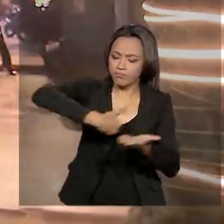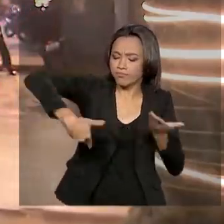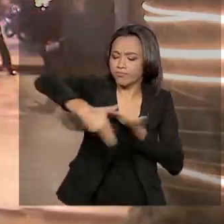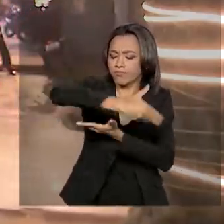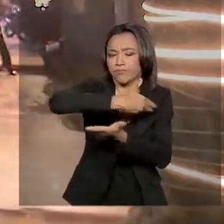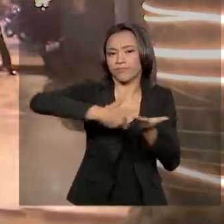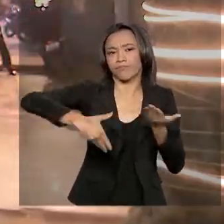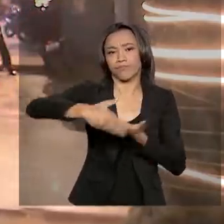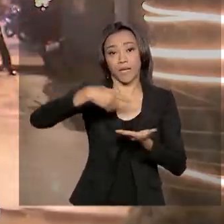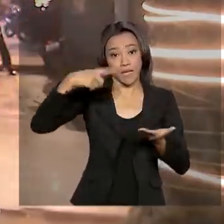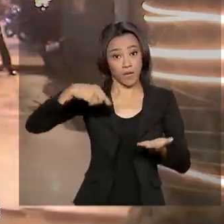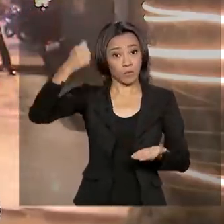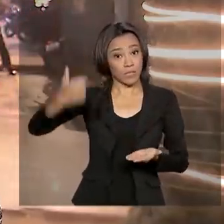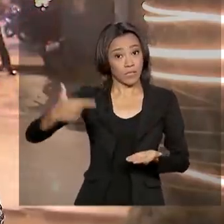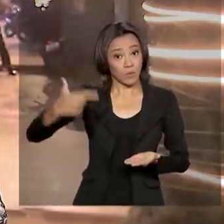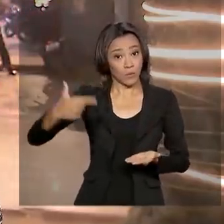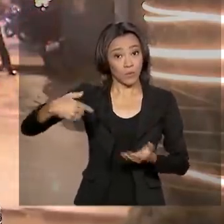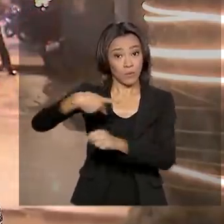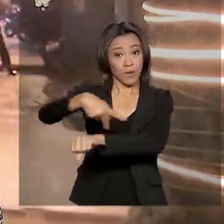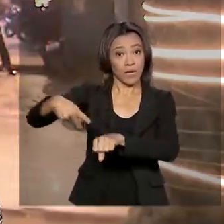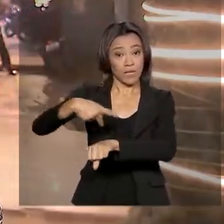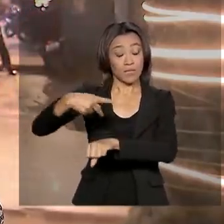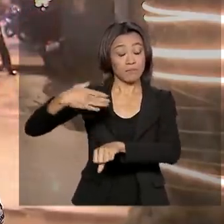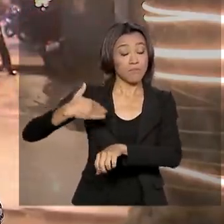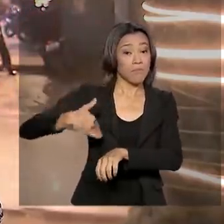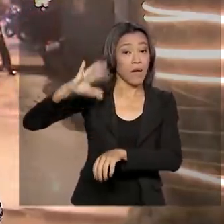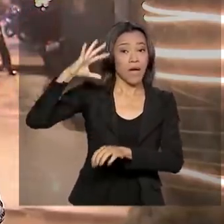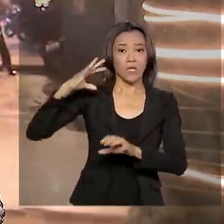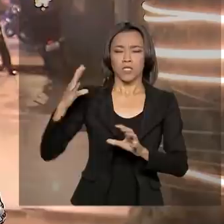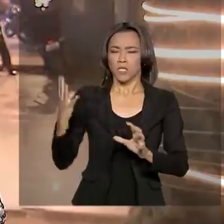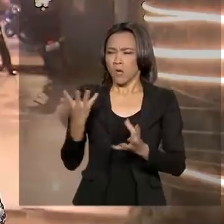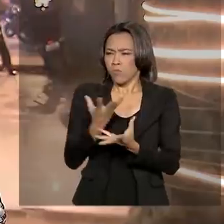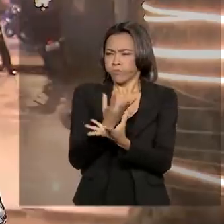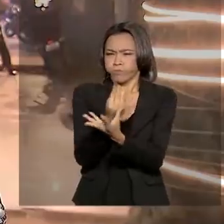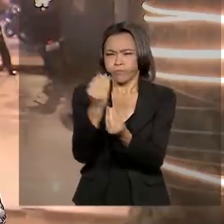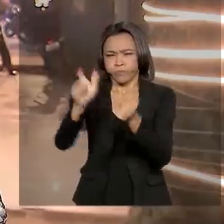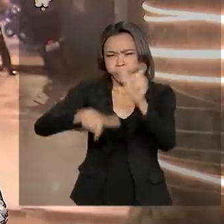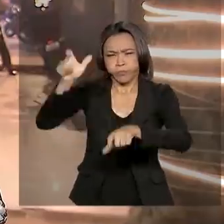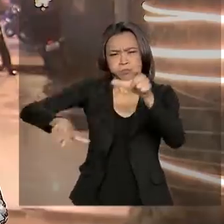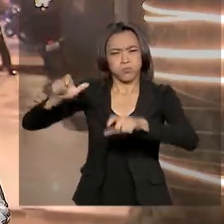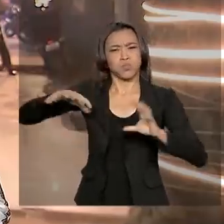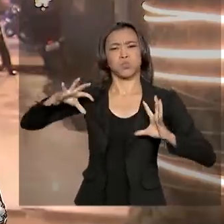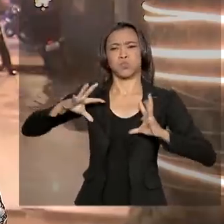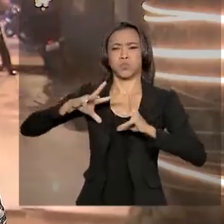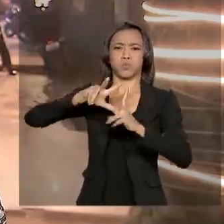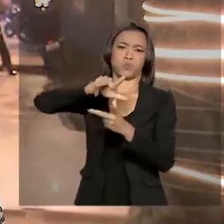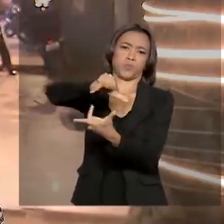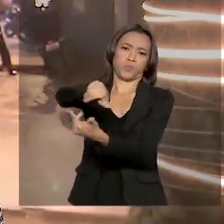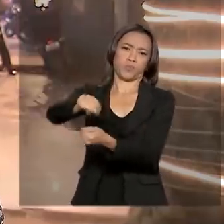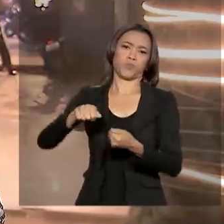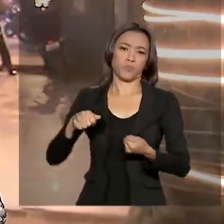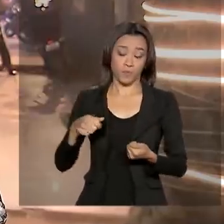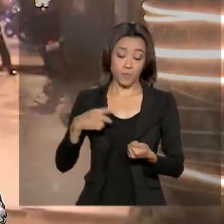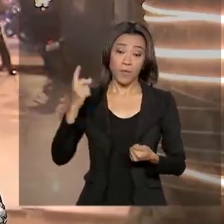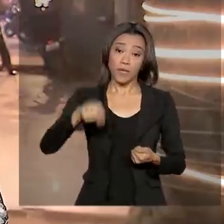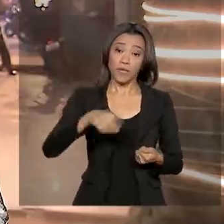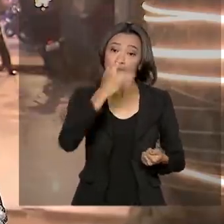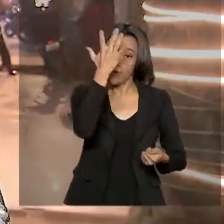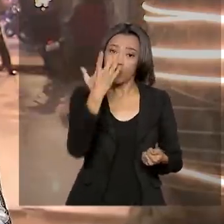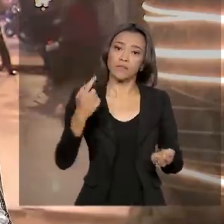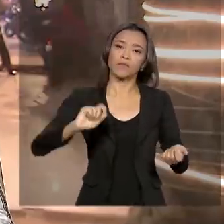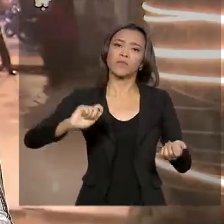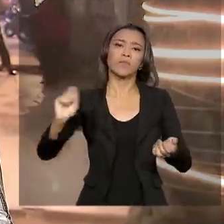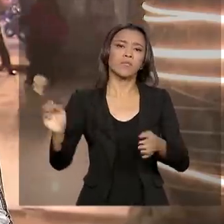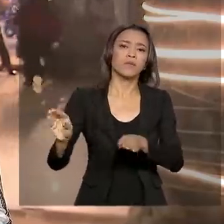país mais populoso do mundo. E também que 15 atos foram assinados, entre eles o que facilita investimentos e